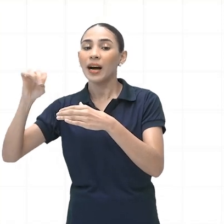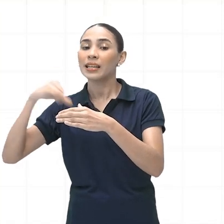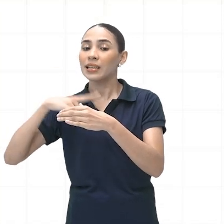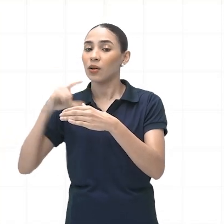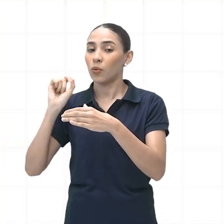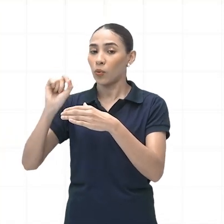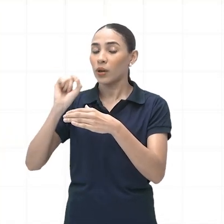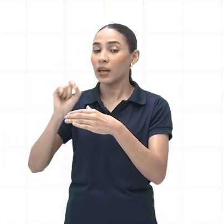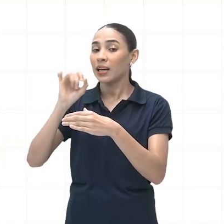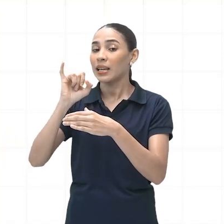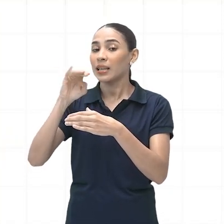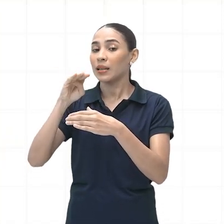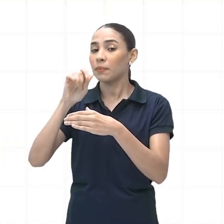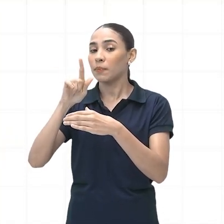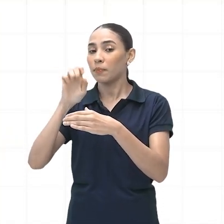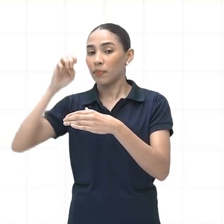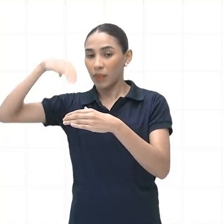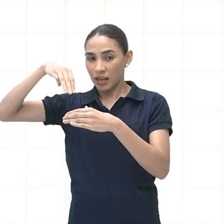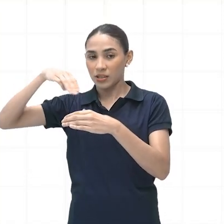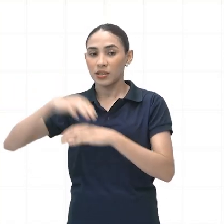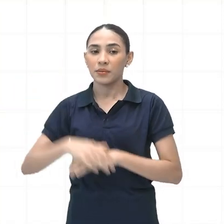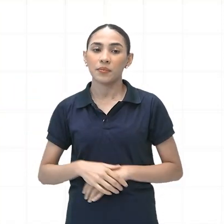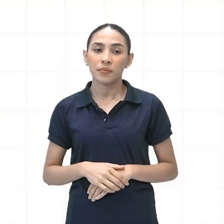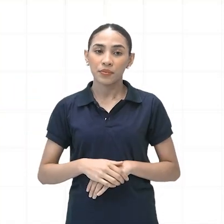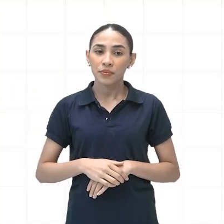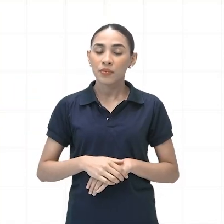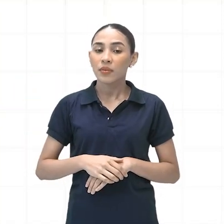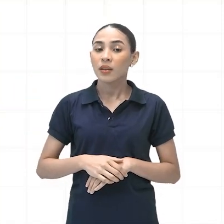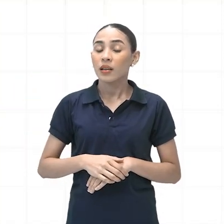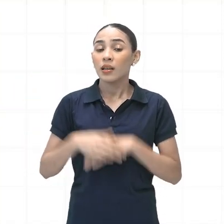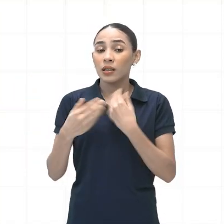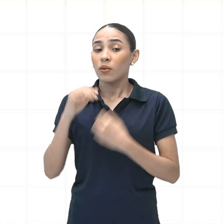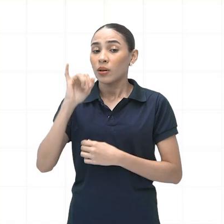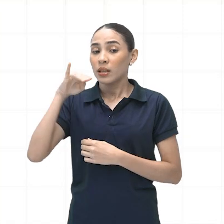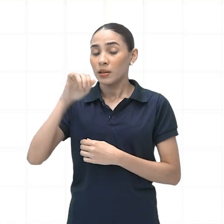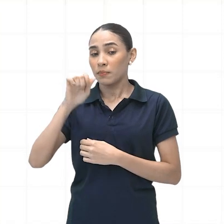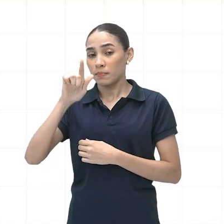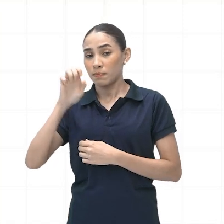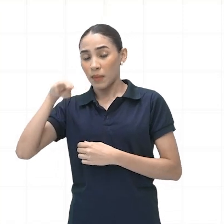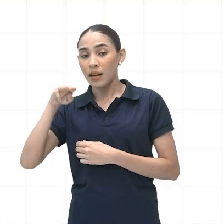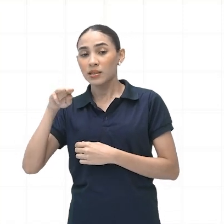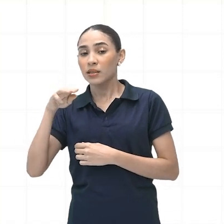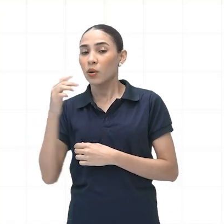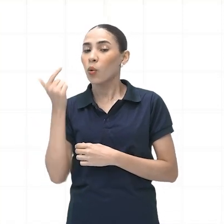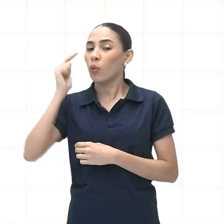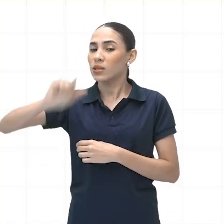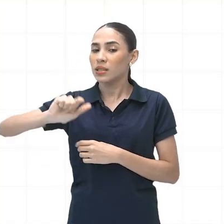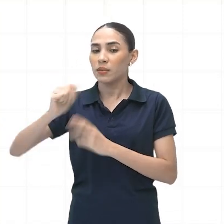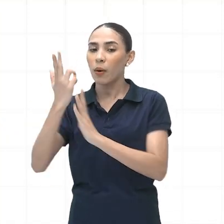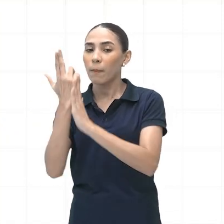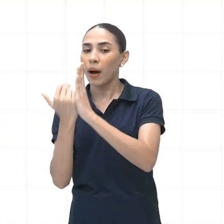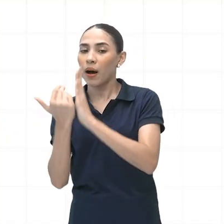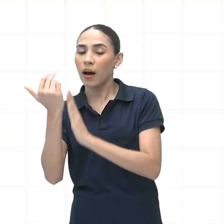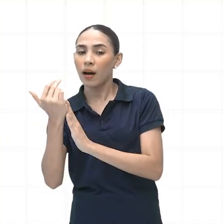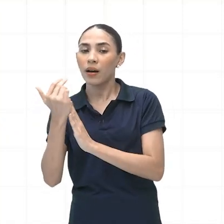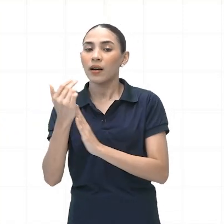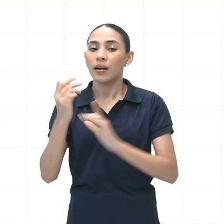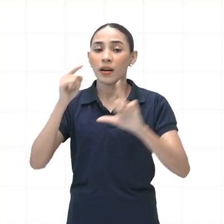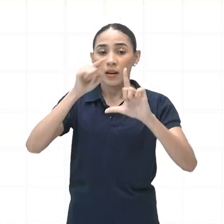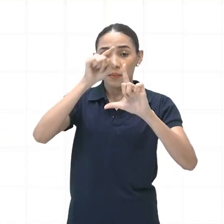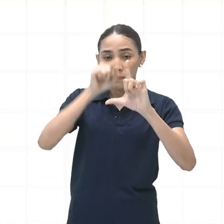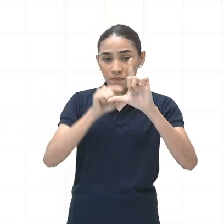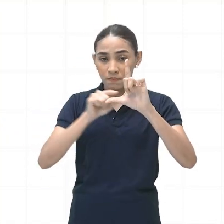gerar a imagem, certo? Com essa imagem, nós conseguimos desenhar o gráfico da